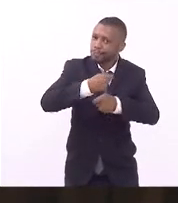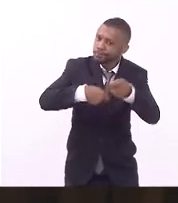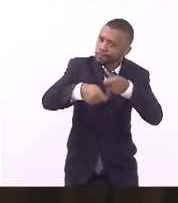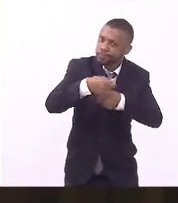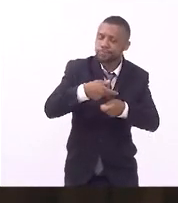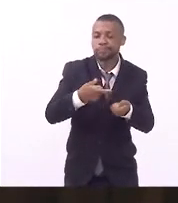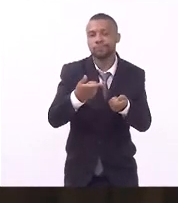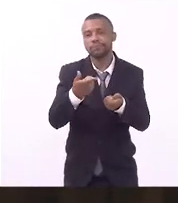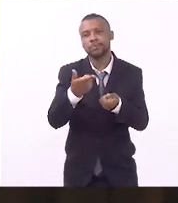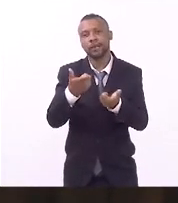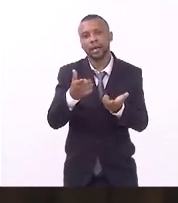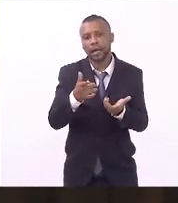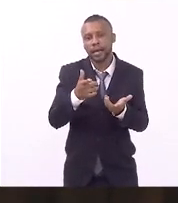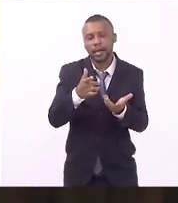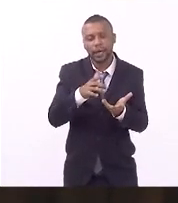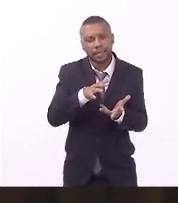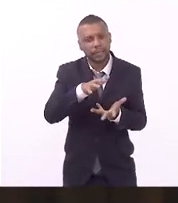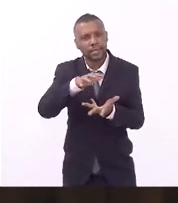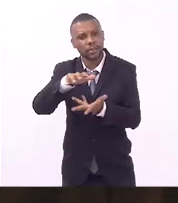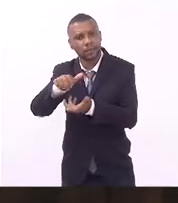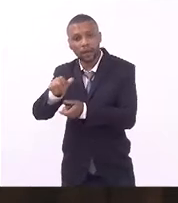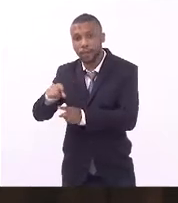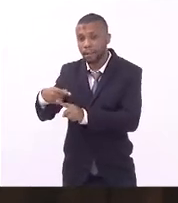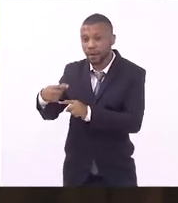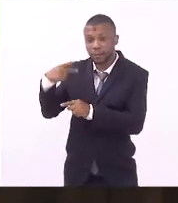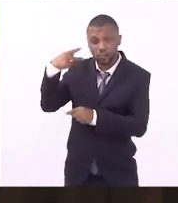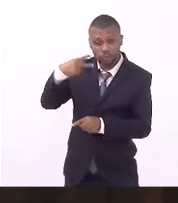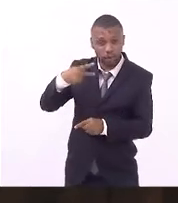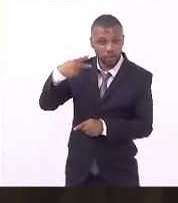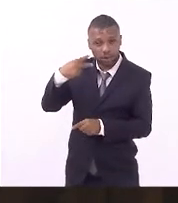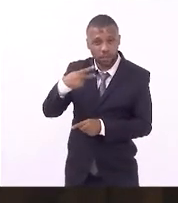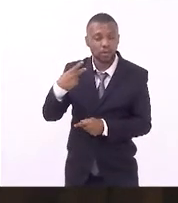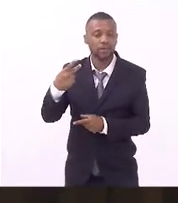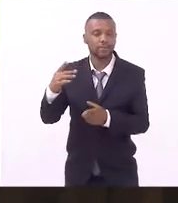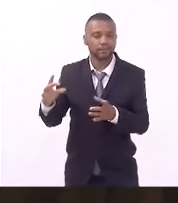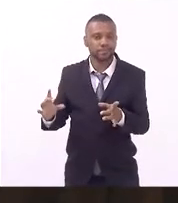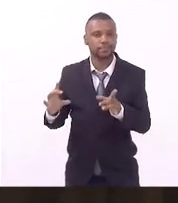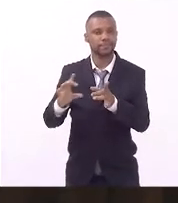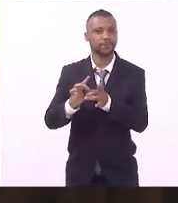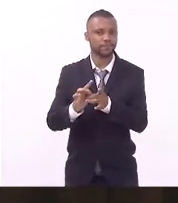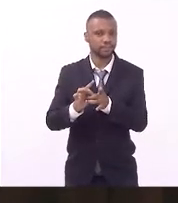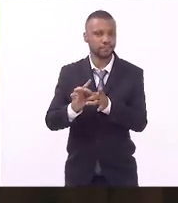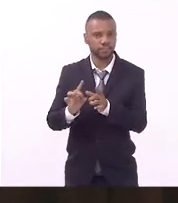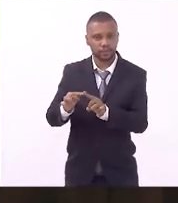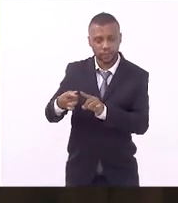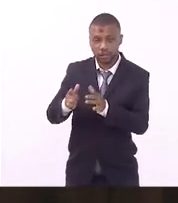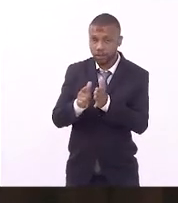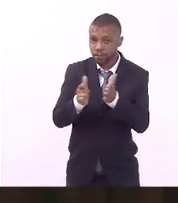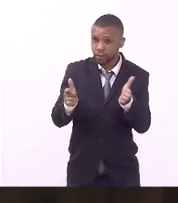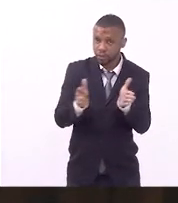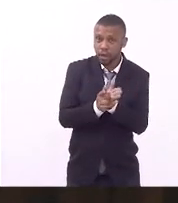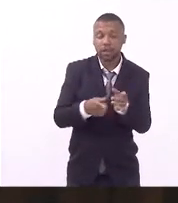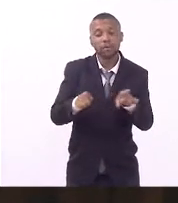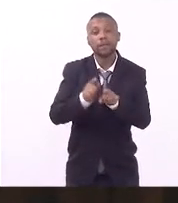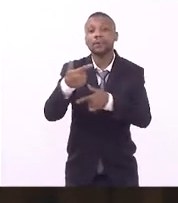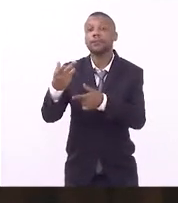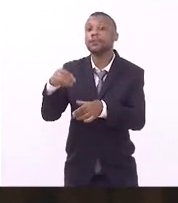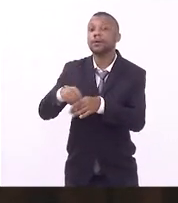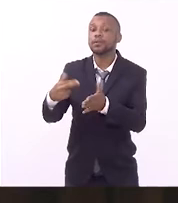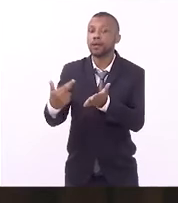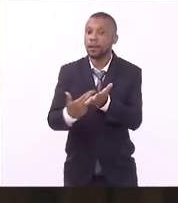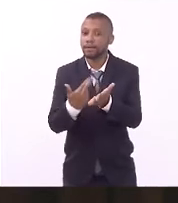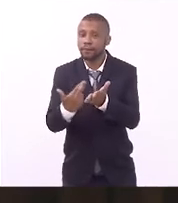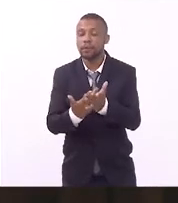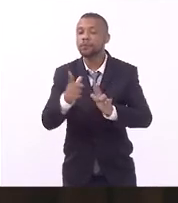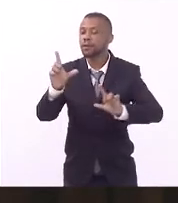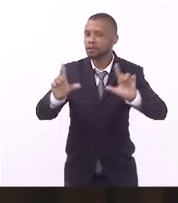cidade internacional e política, trabalhou em jornais do Grupo Diários Associados e em O Globo. Além de jornal, fez revista e televisão. É